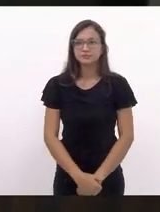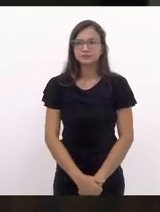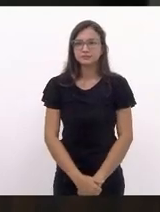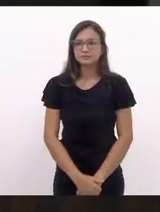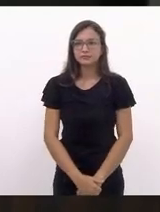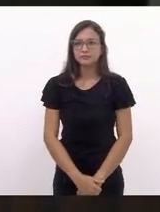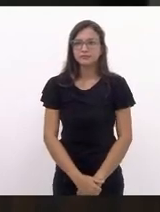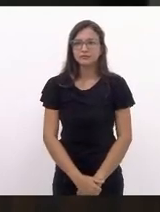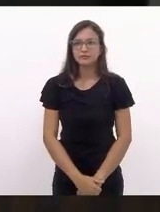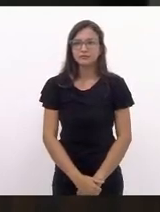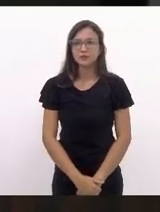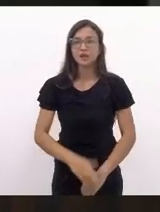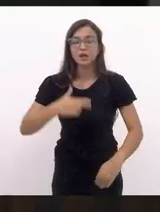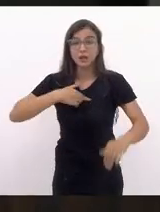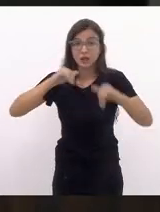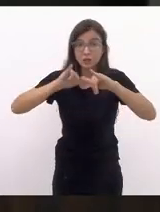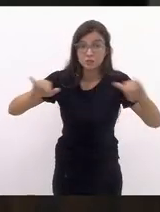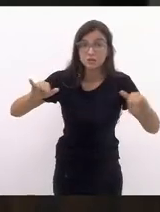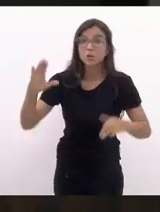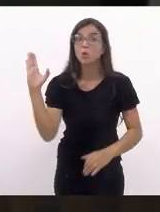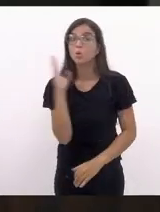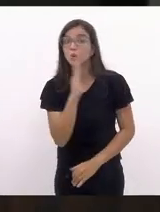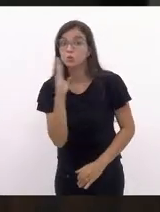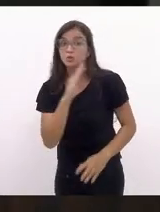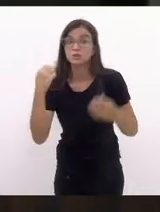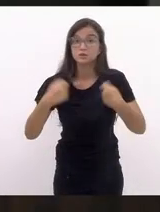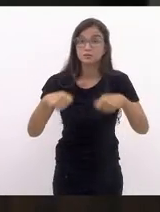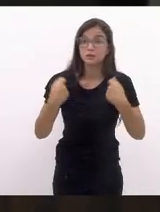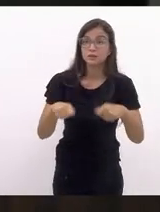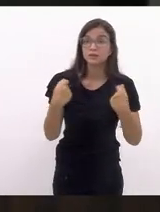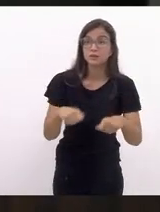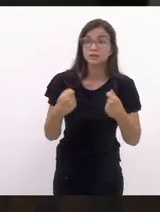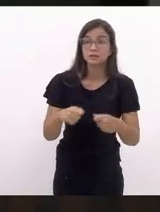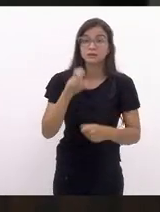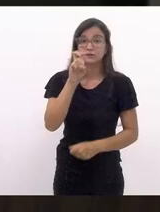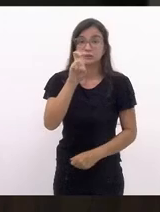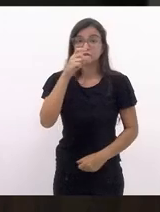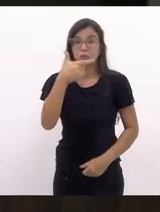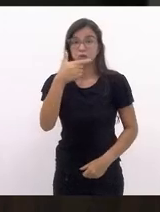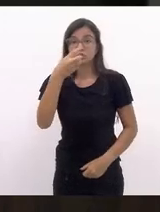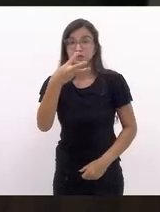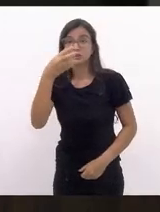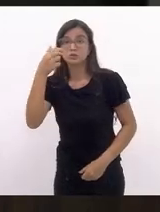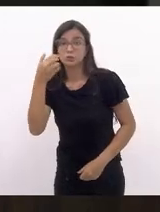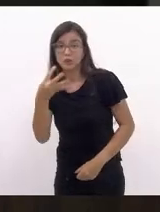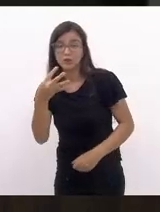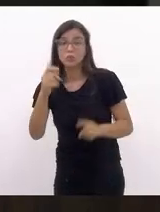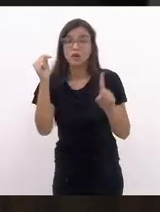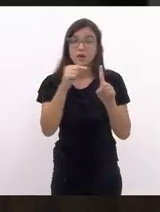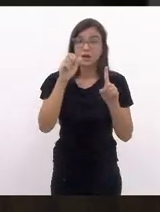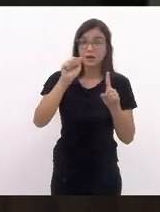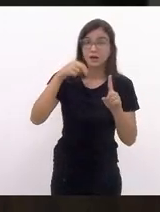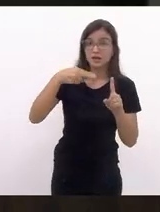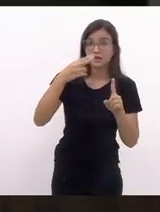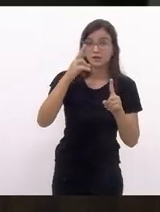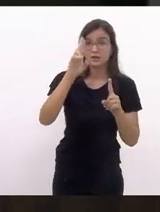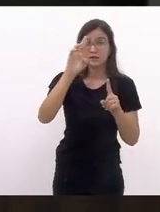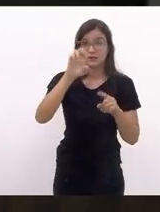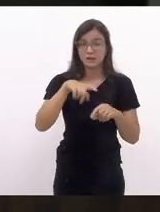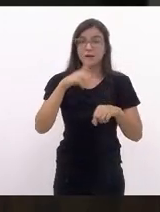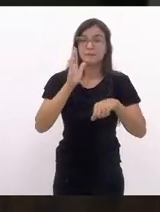o anuncio é regime de urgência em votação em discussão única banda de lei segundo 24 e 21 de outros Deputado André Ceciliano constitue